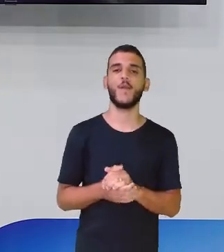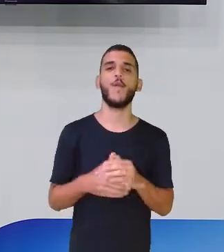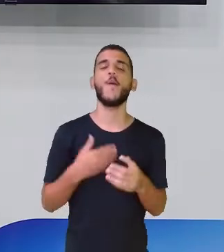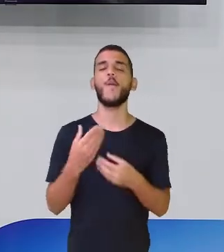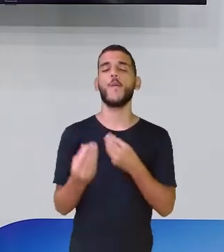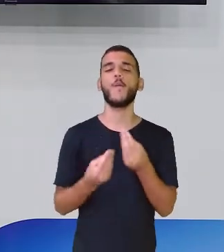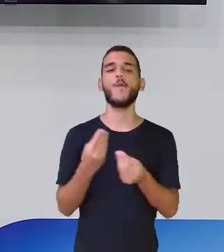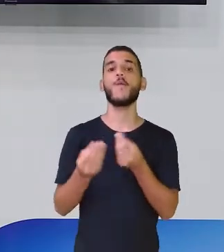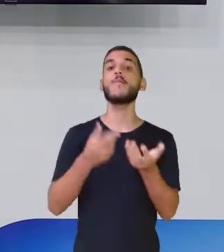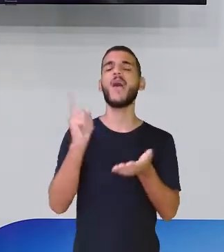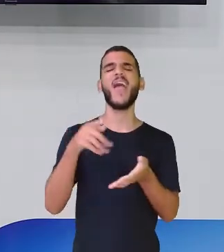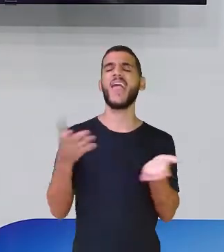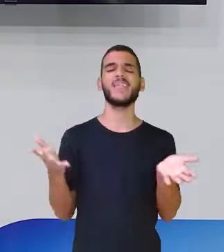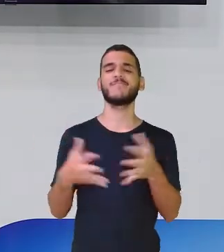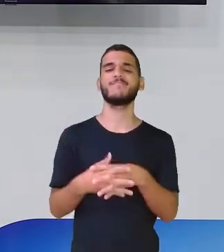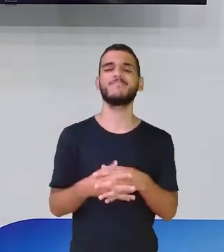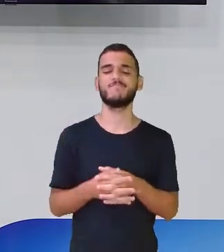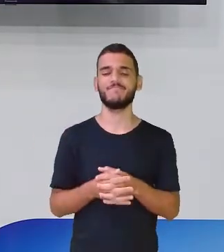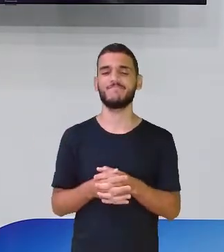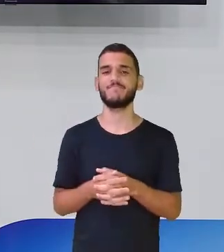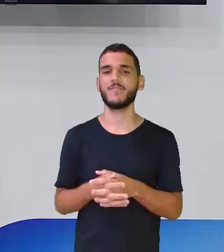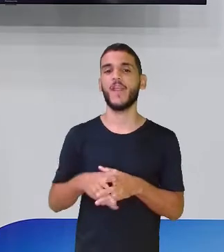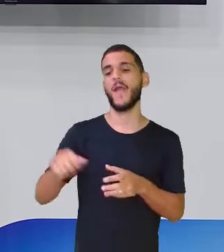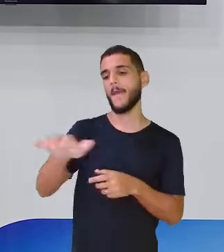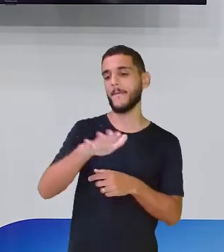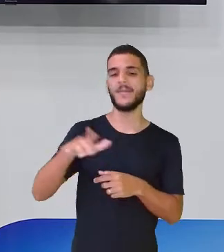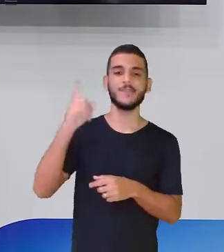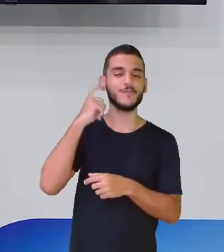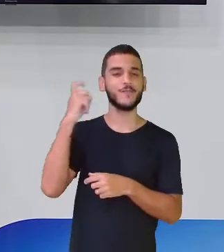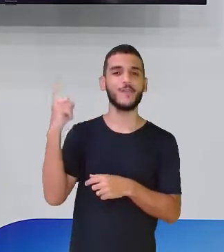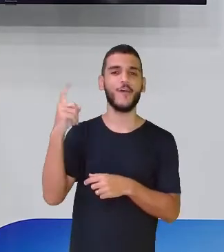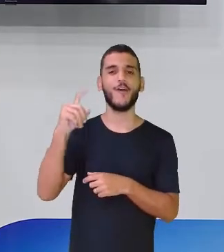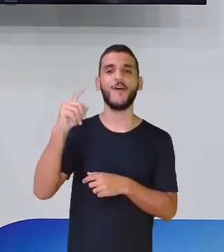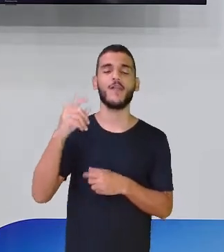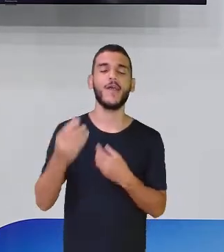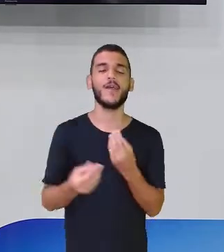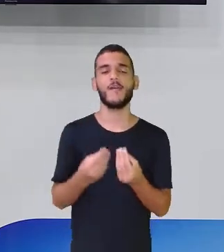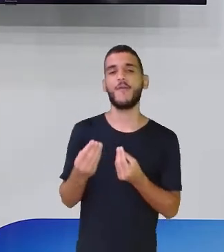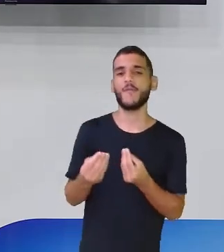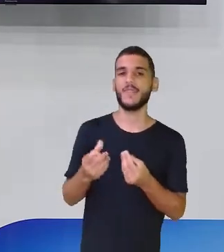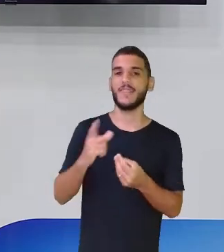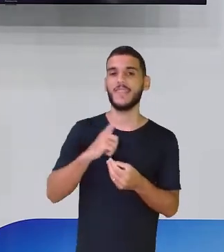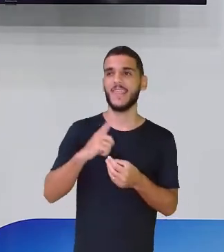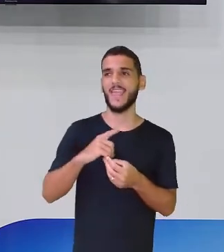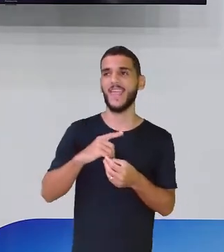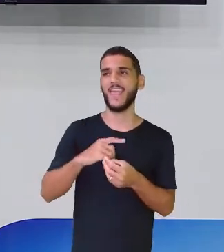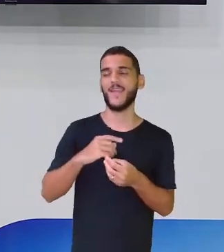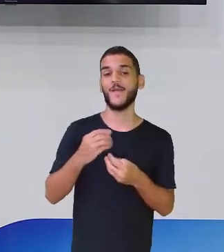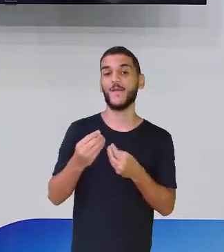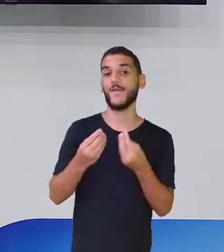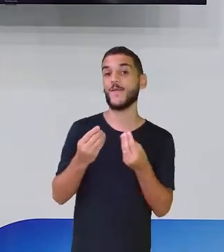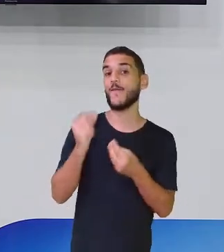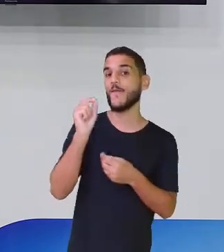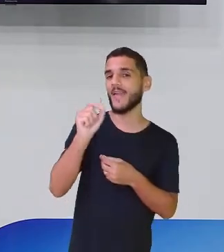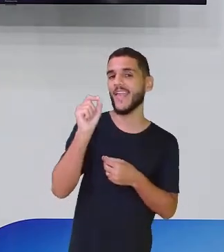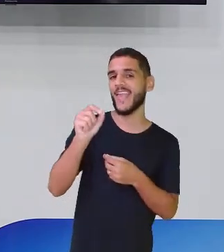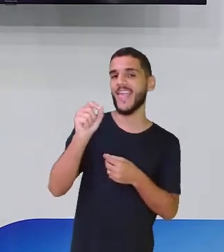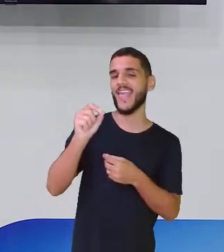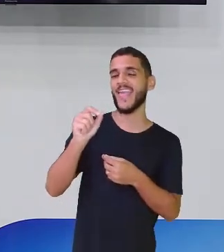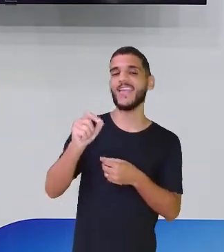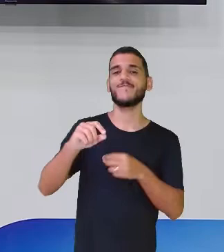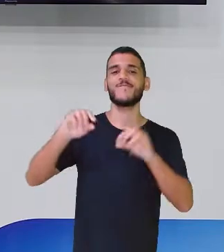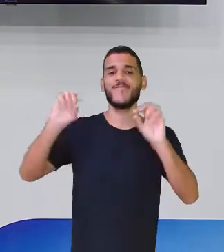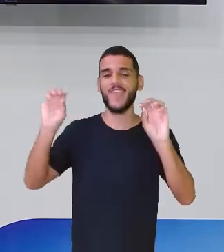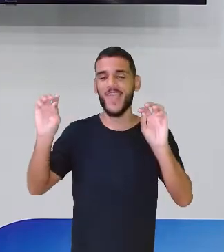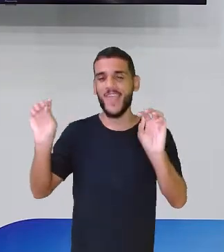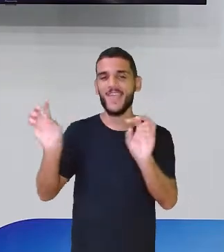gera? A paisagem sonora, ela vai ser feita de eventos sonoros, né? Então, a